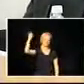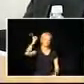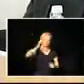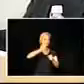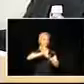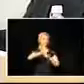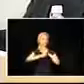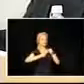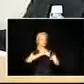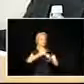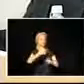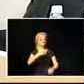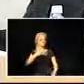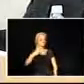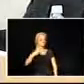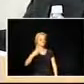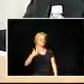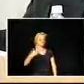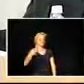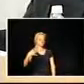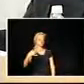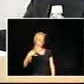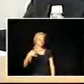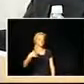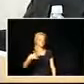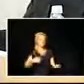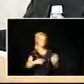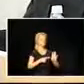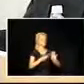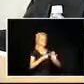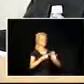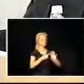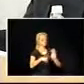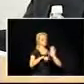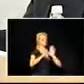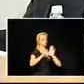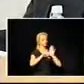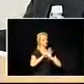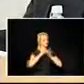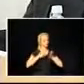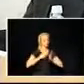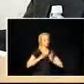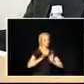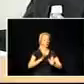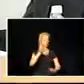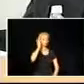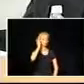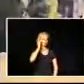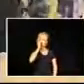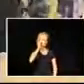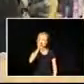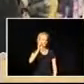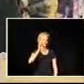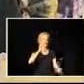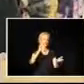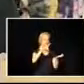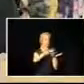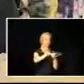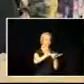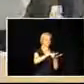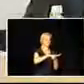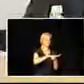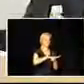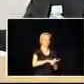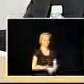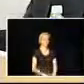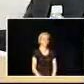2014. Artigo 4º, esta lei complementar entra em vigor da data de sua publicação, retroagindo